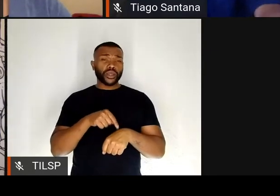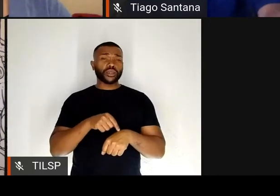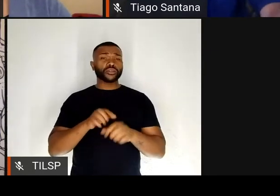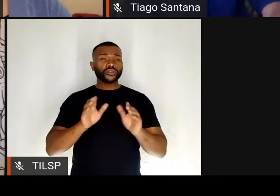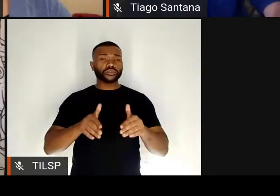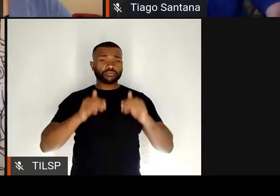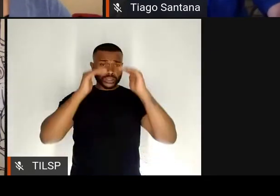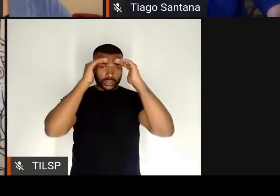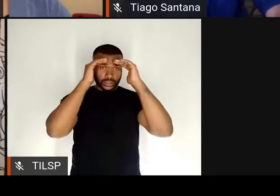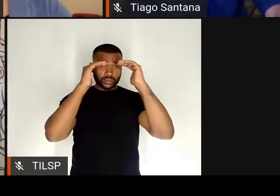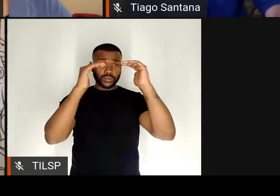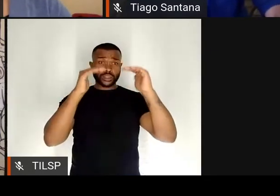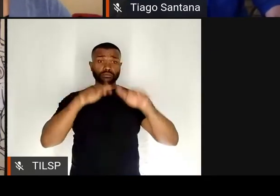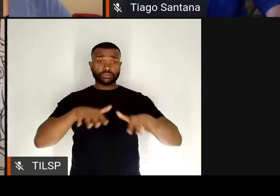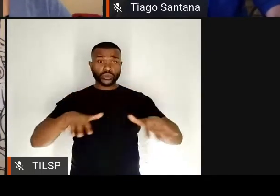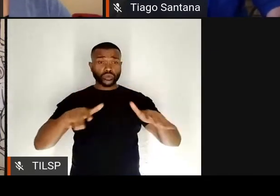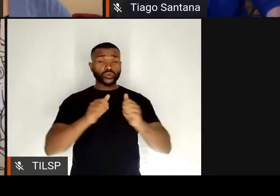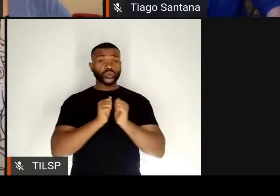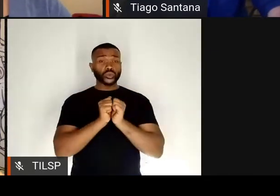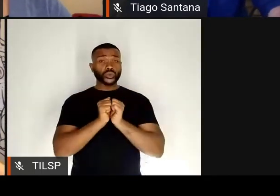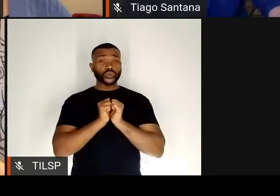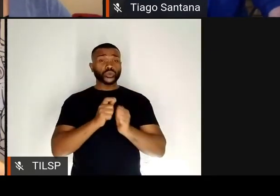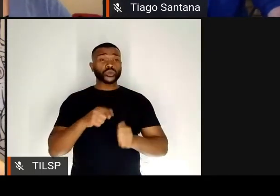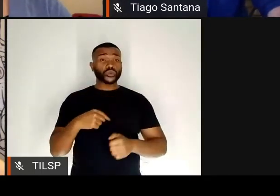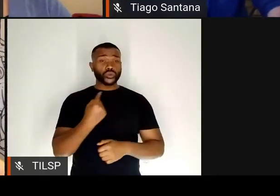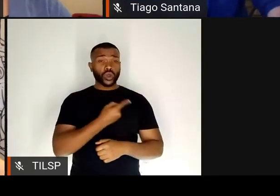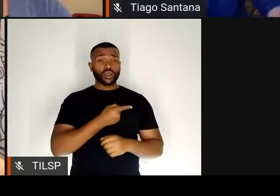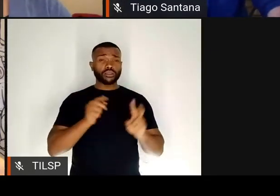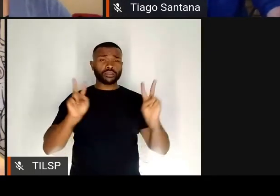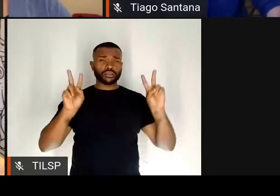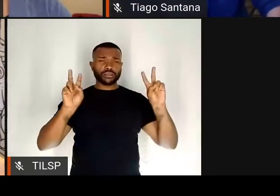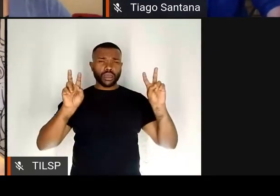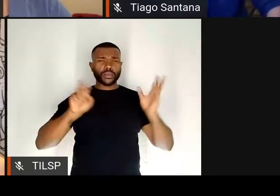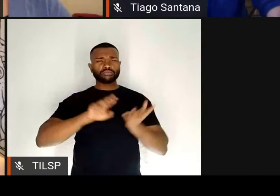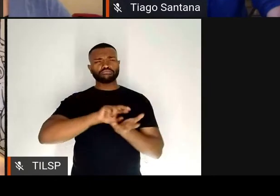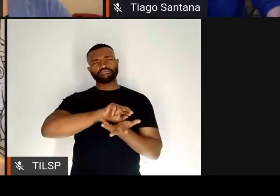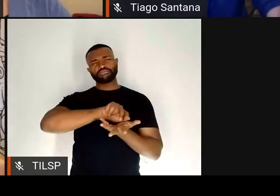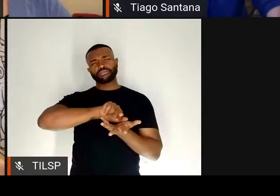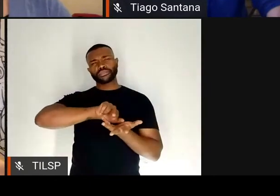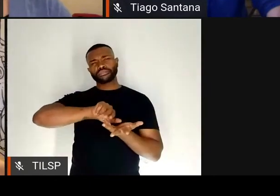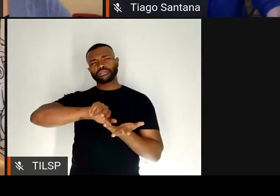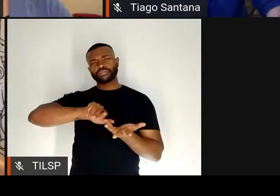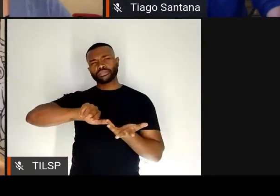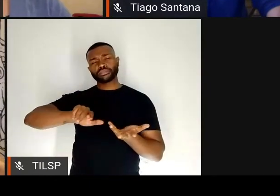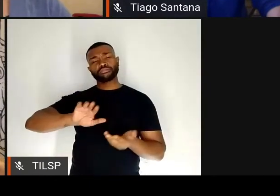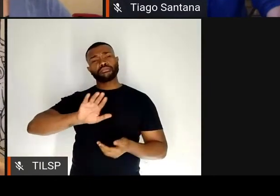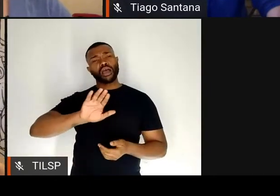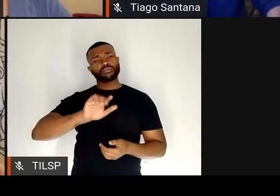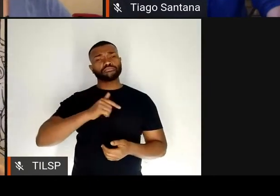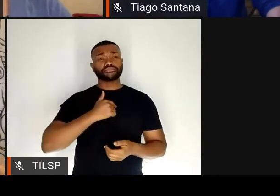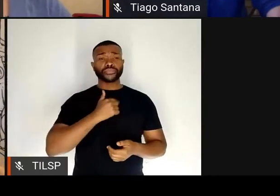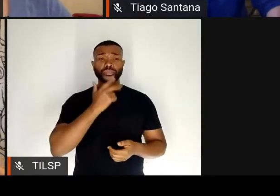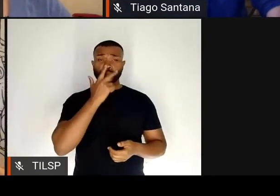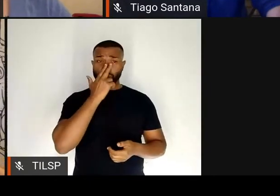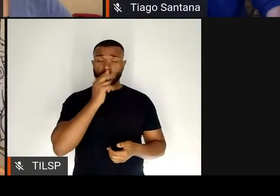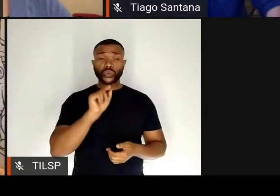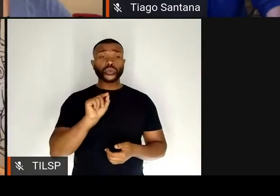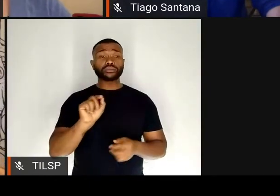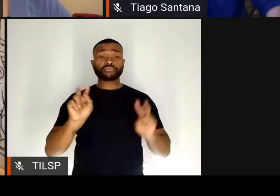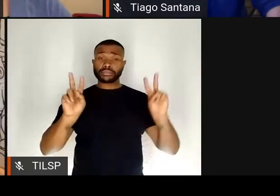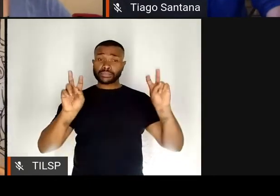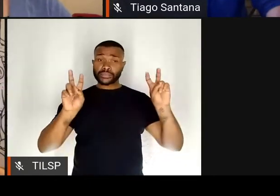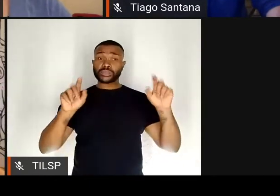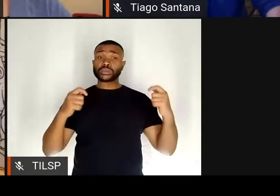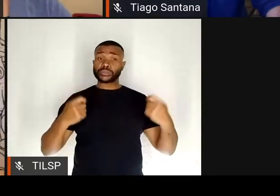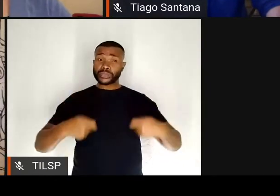todos que estão conosco, né? São temas muito amplos, né? Mas eu acho que são temas necessários, né,